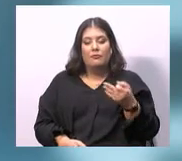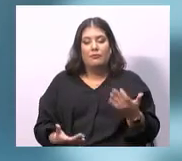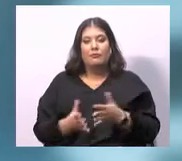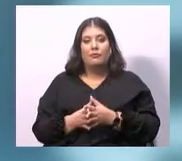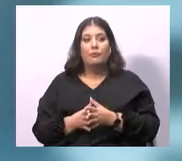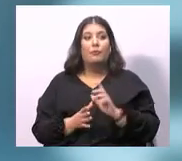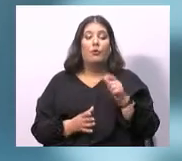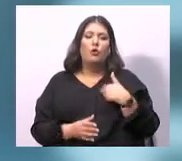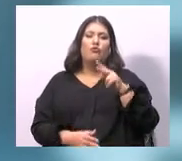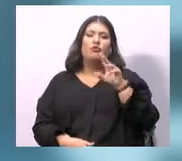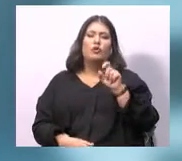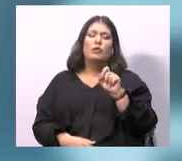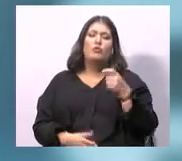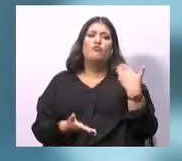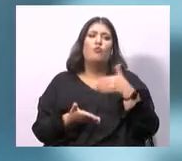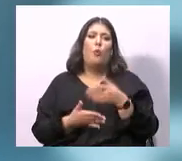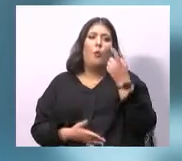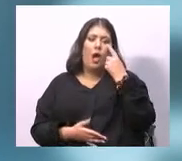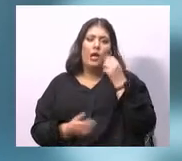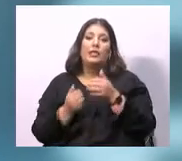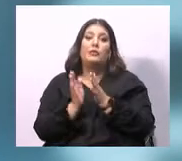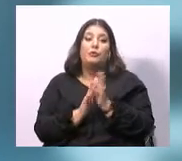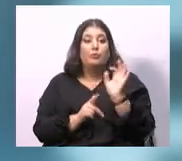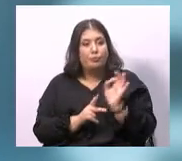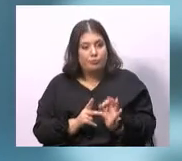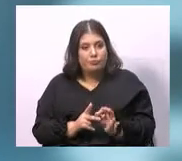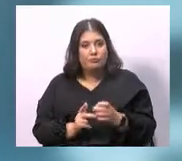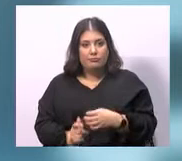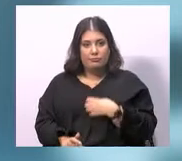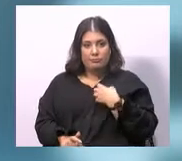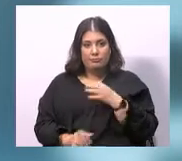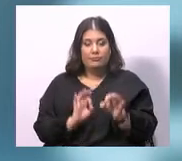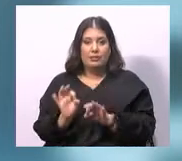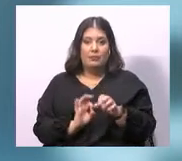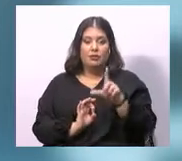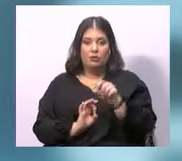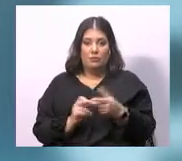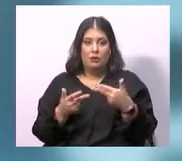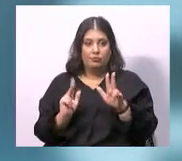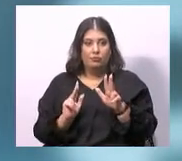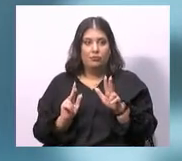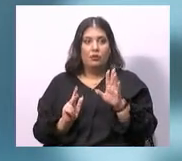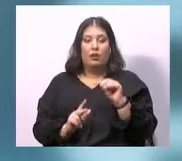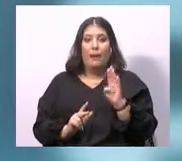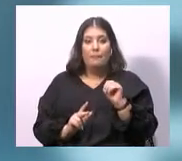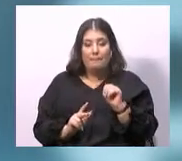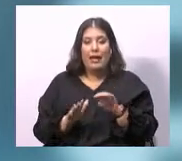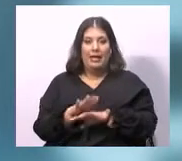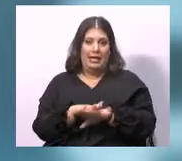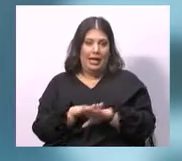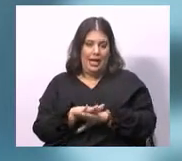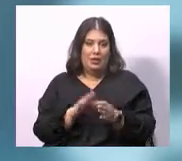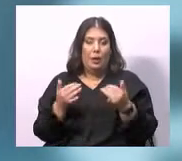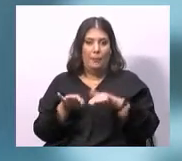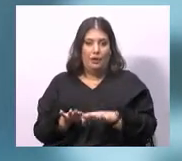consultório@portucanal.pt. Estivemos na última meia hora a conhecer todas as causas, sintomas e também tratamentos disponíveis do pé chato ou pé raso, mas a